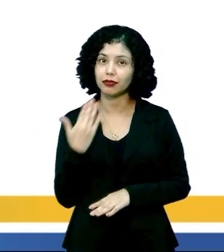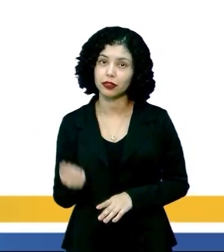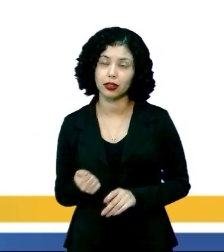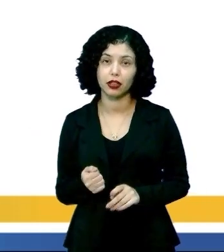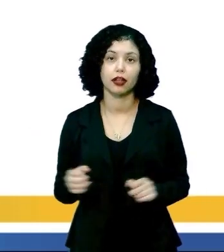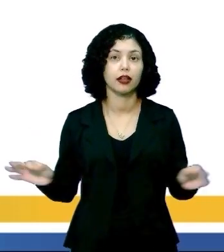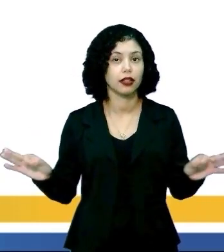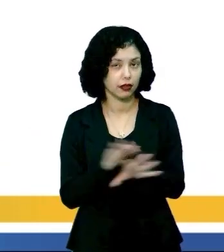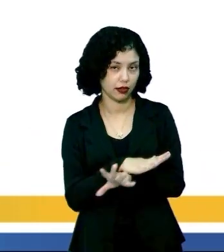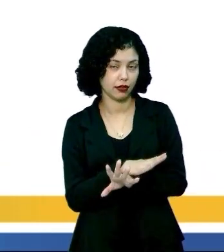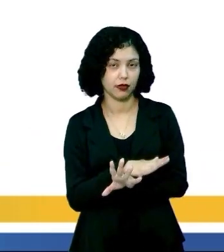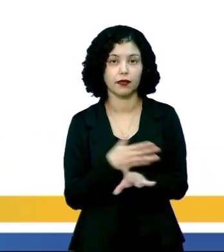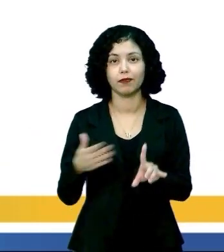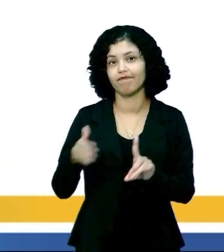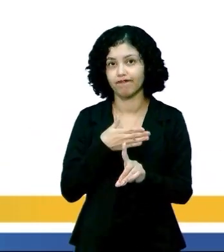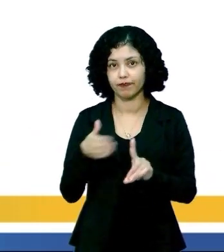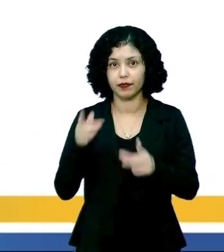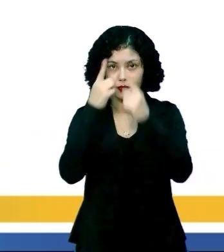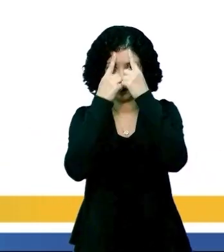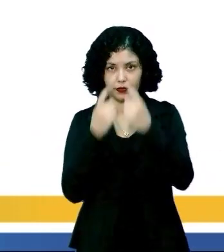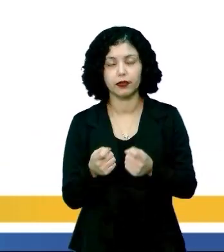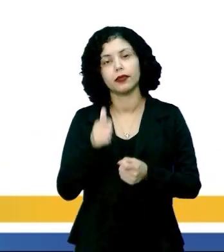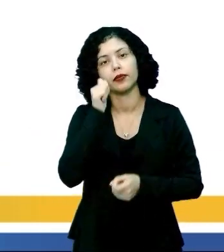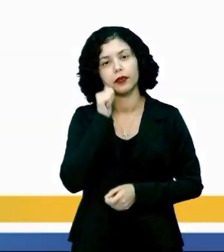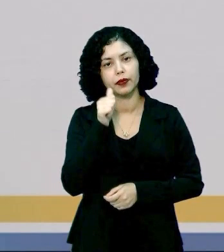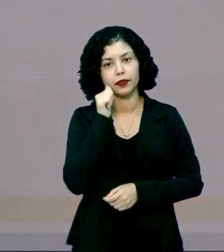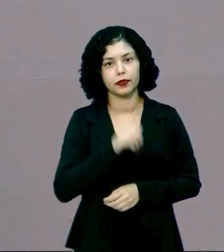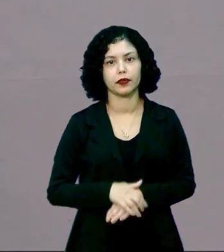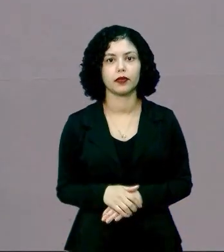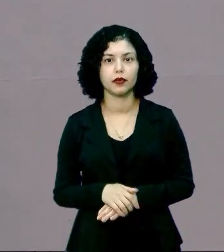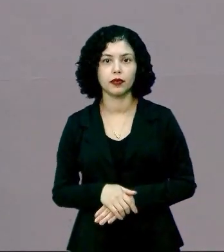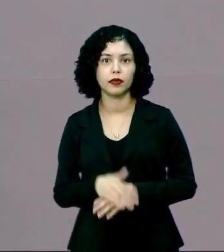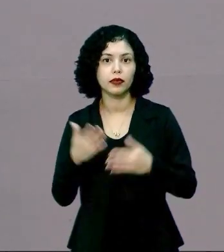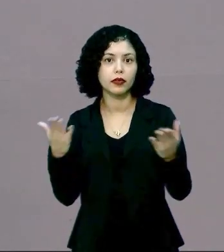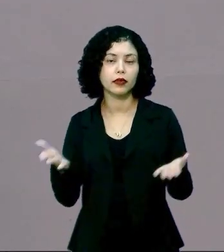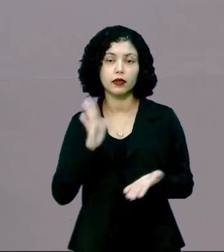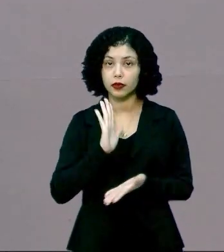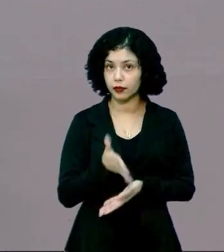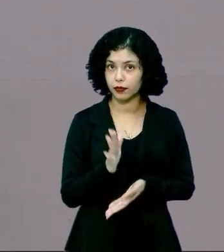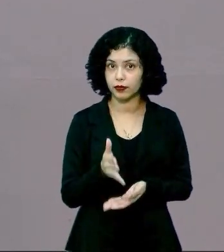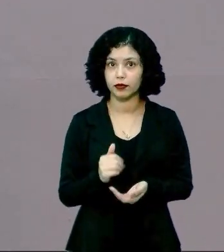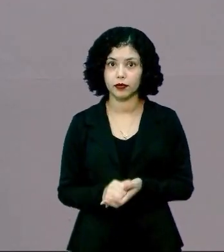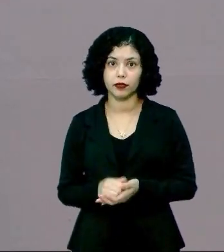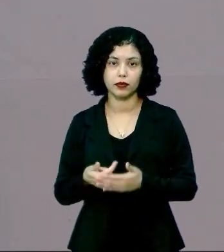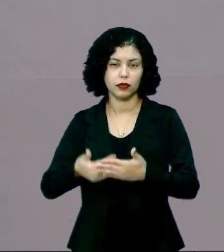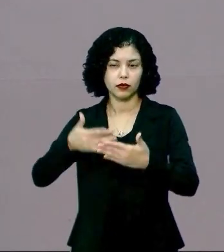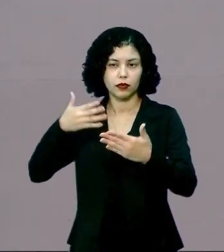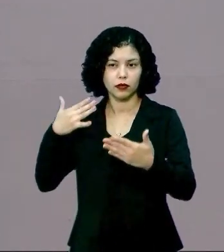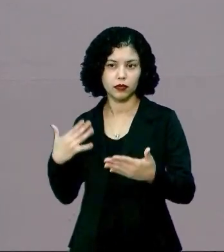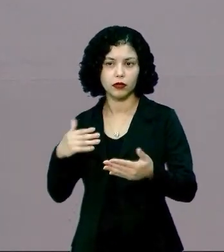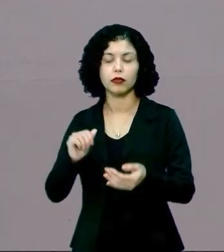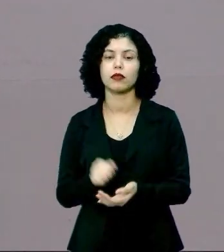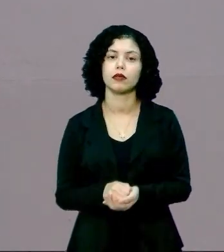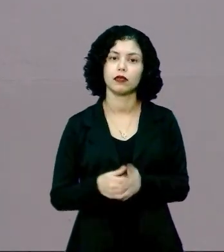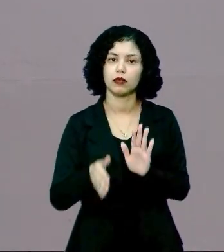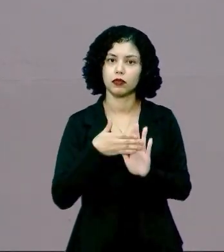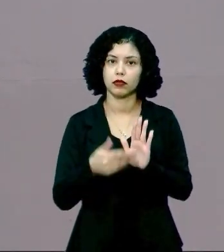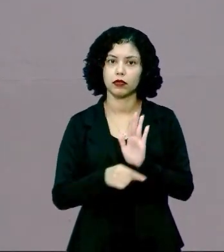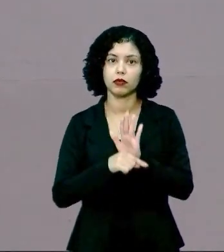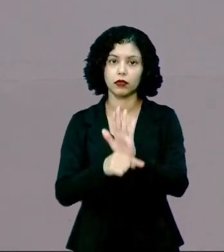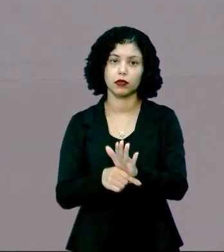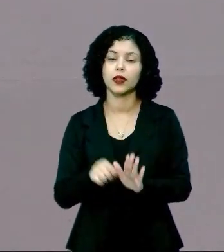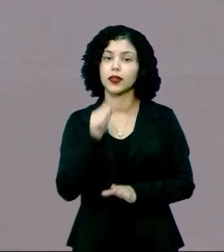para melhorar os índices alarmantes de agressões. E aí ele já adianta um pouquinho a proposta de